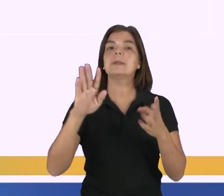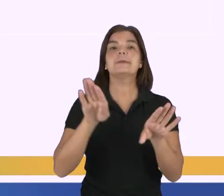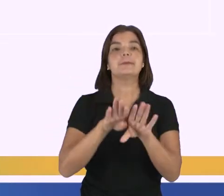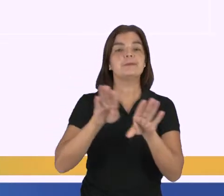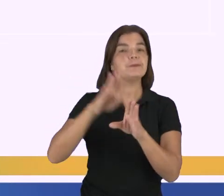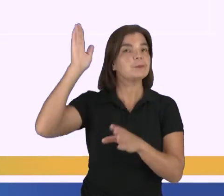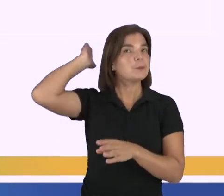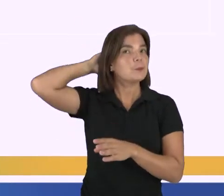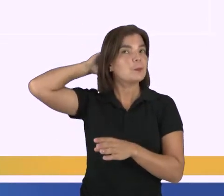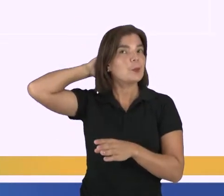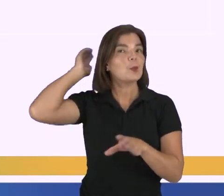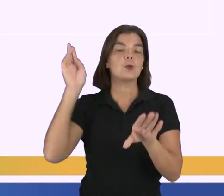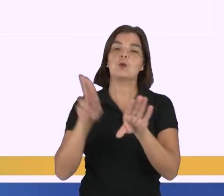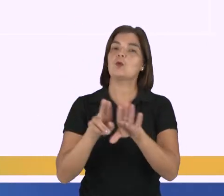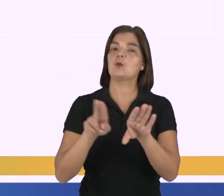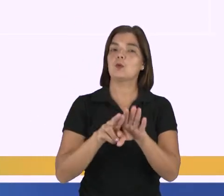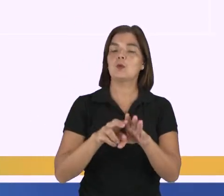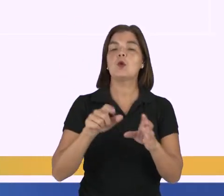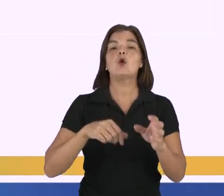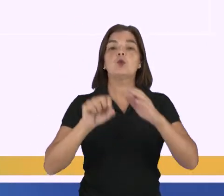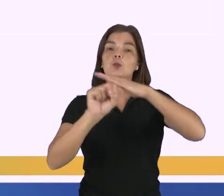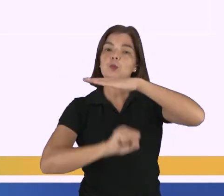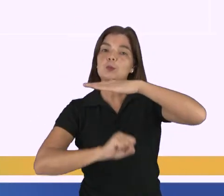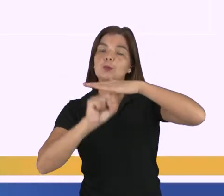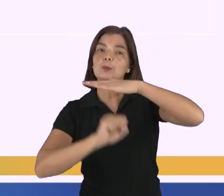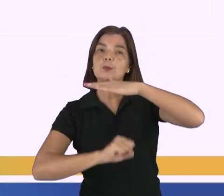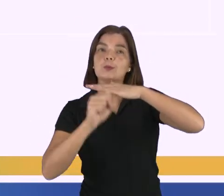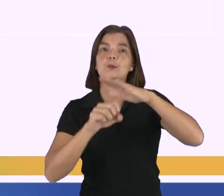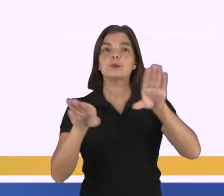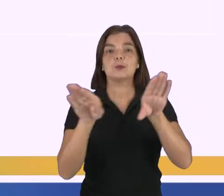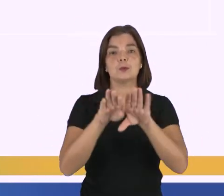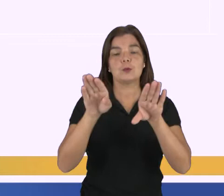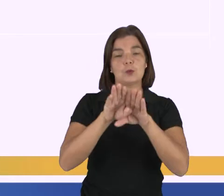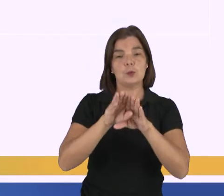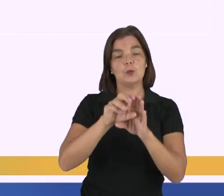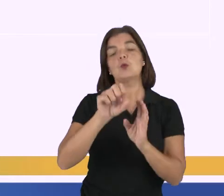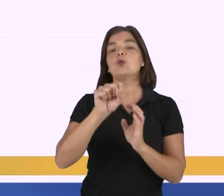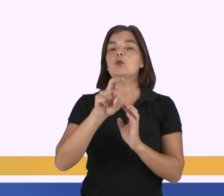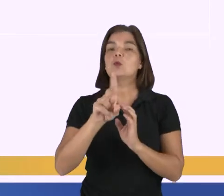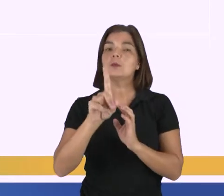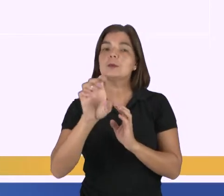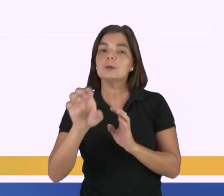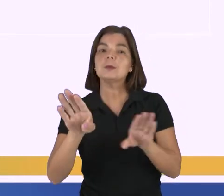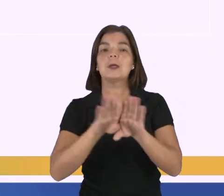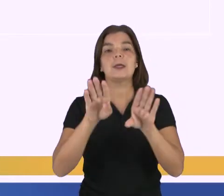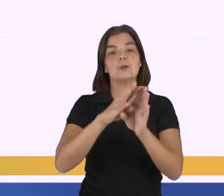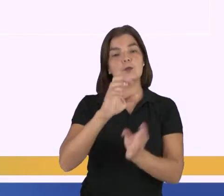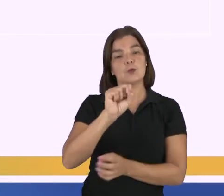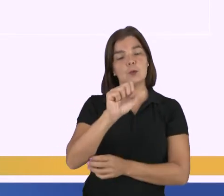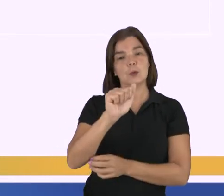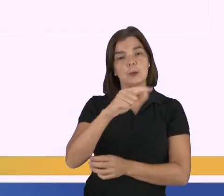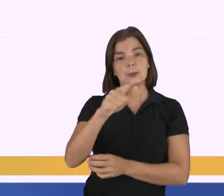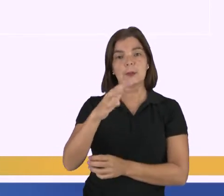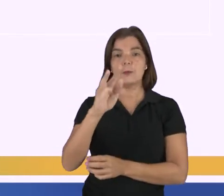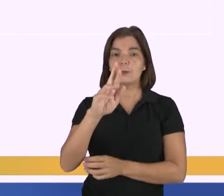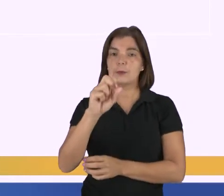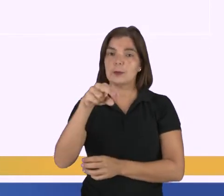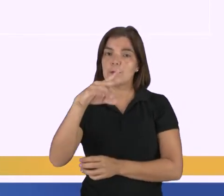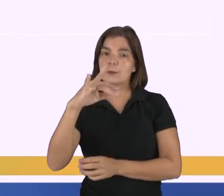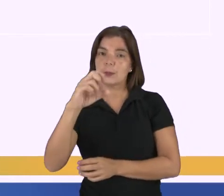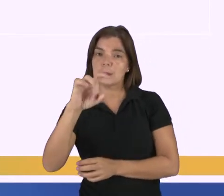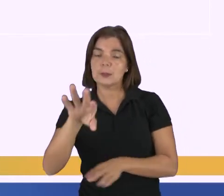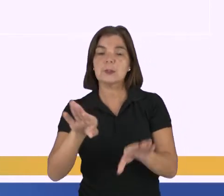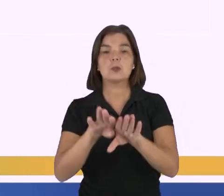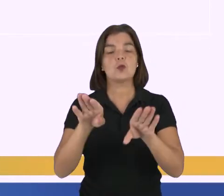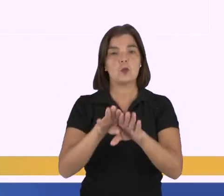Bacia Uruguaia, Bacia Atlântico-Sul, Bacia Atlântico-Sudeste, Bacia do São Francisco, Parnaíba,